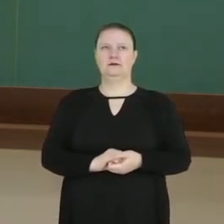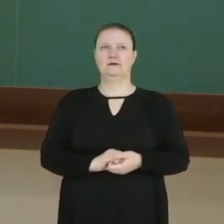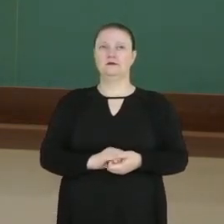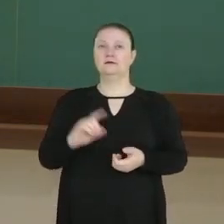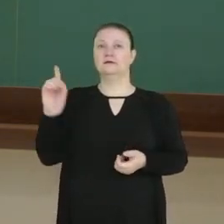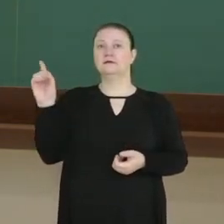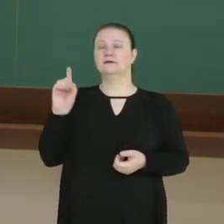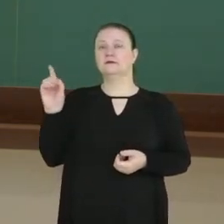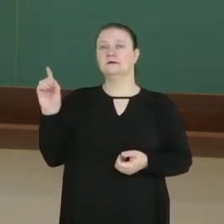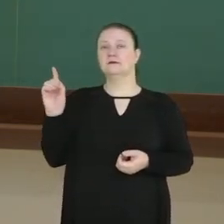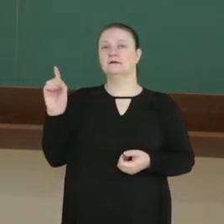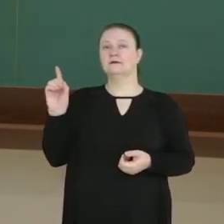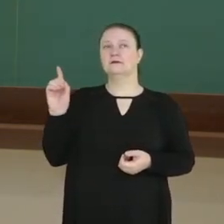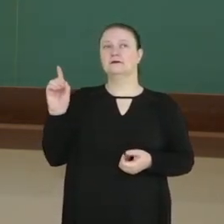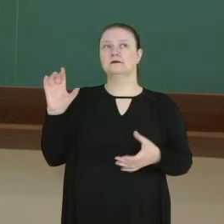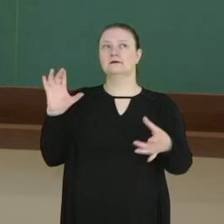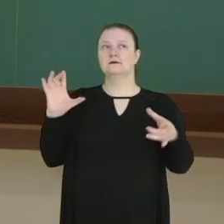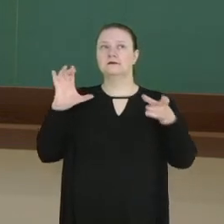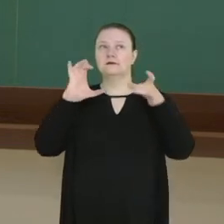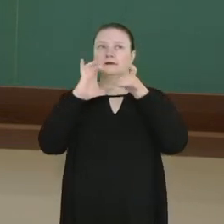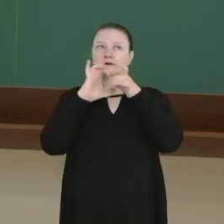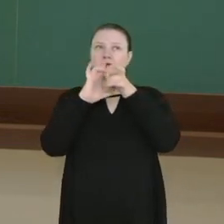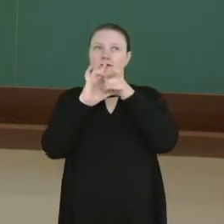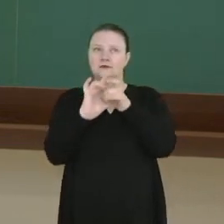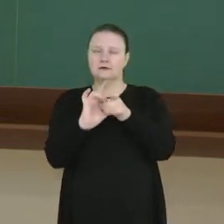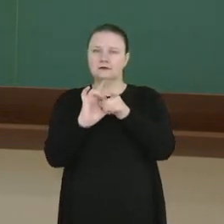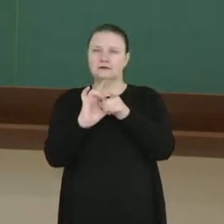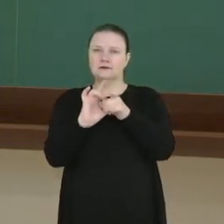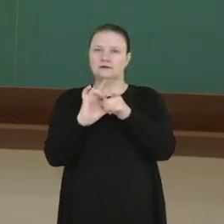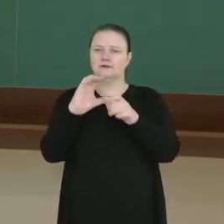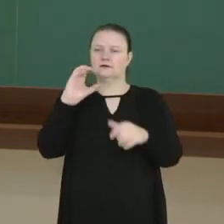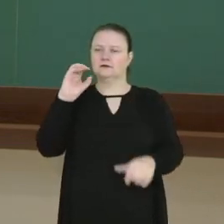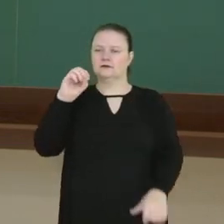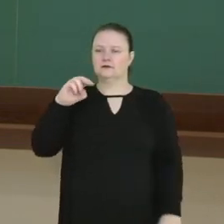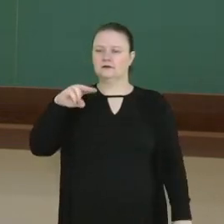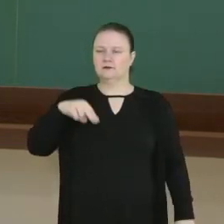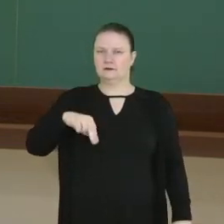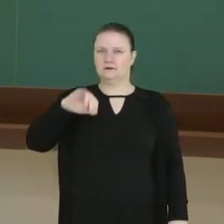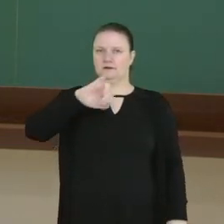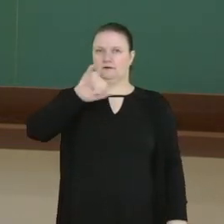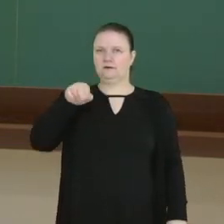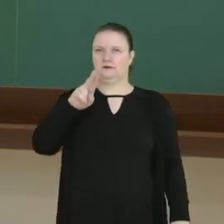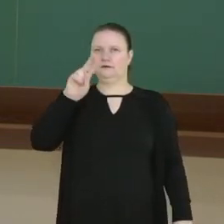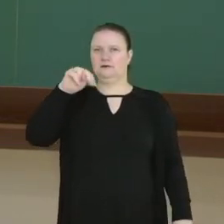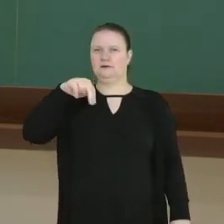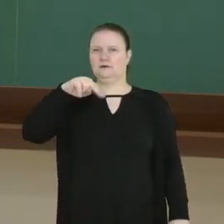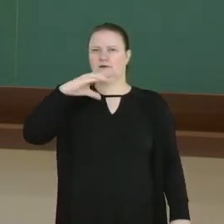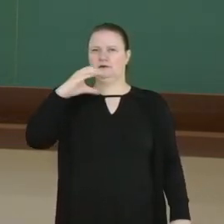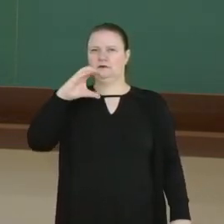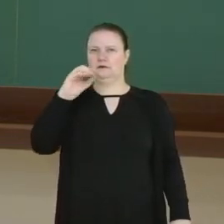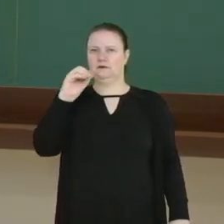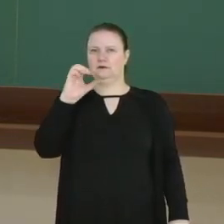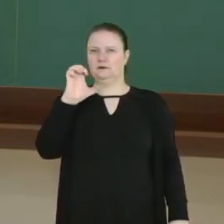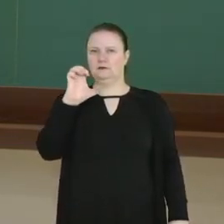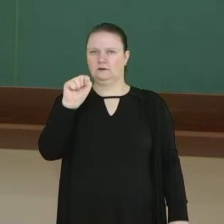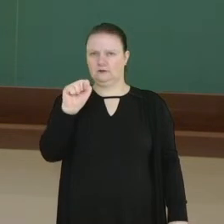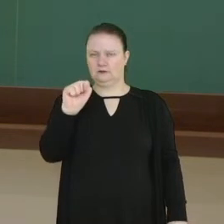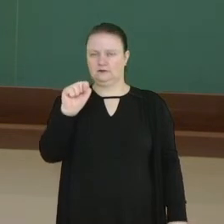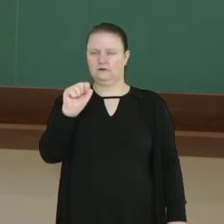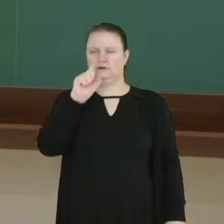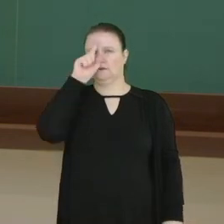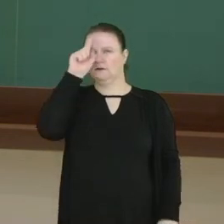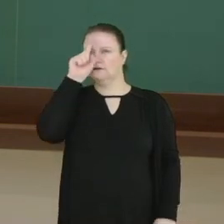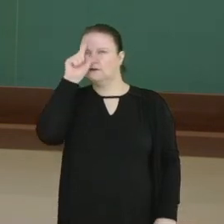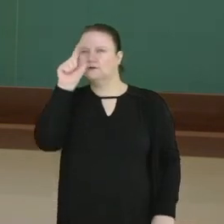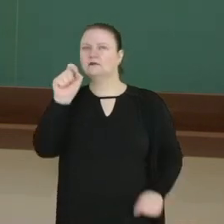Agora vamos falar um pouquinho sobre as conjunções. Então, elas têm um papel essencial, né, nas ideias, então, geradas